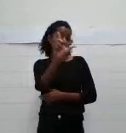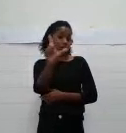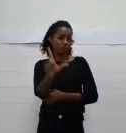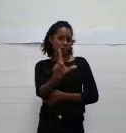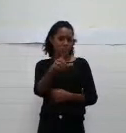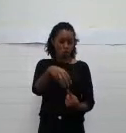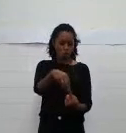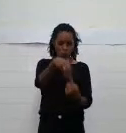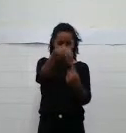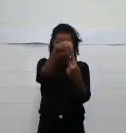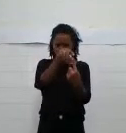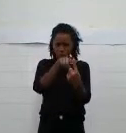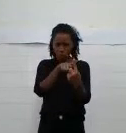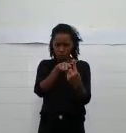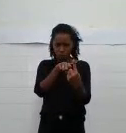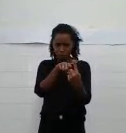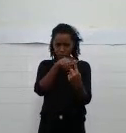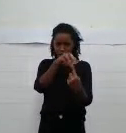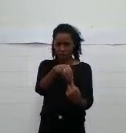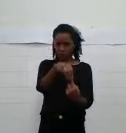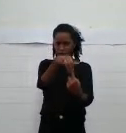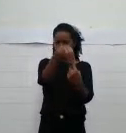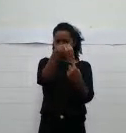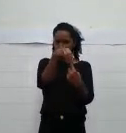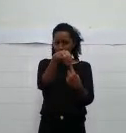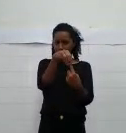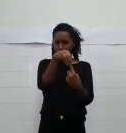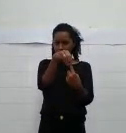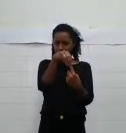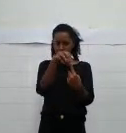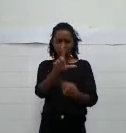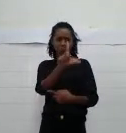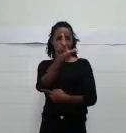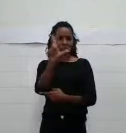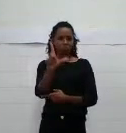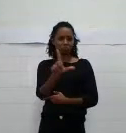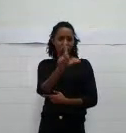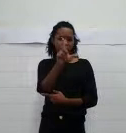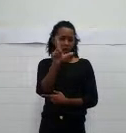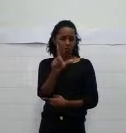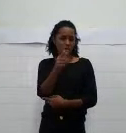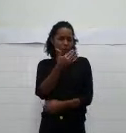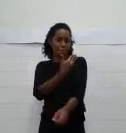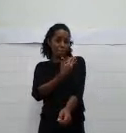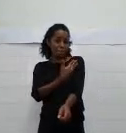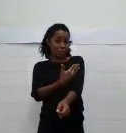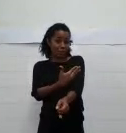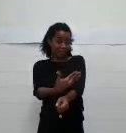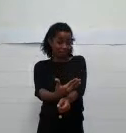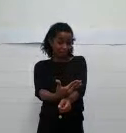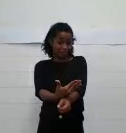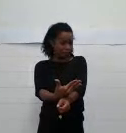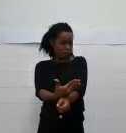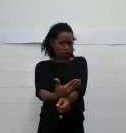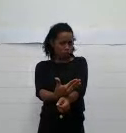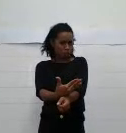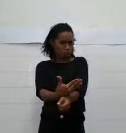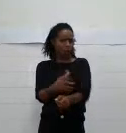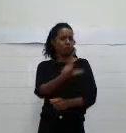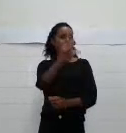hegemônica, né, traduzindo melhor a abordagem de uma literatura branca, mas de uma literatura hegemônica, porque eu também não